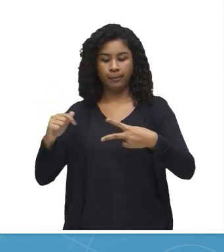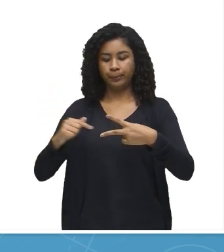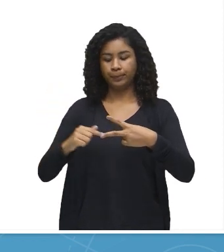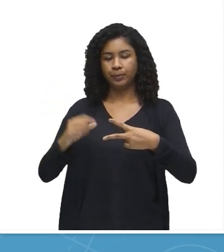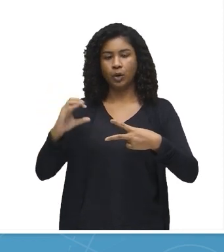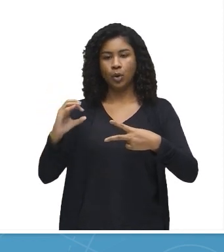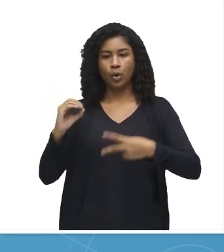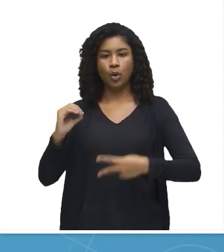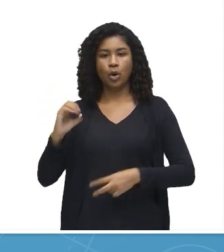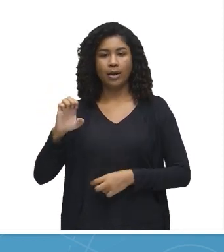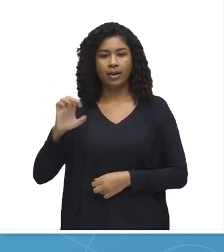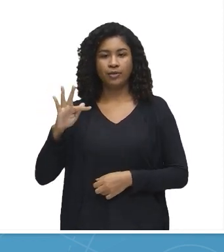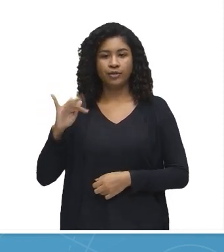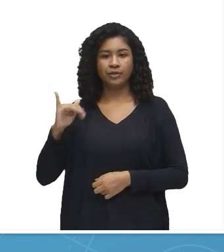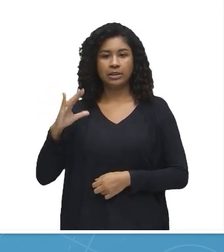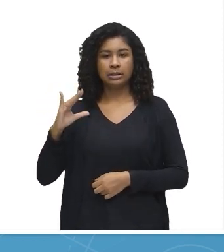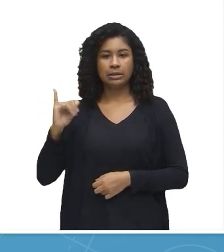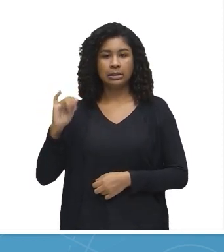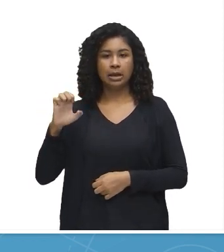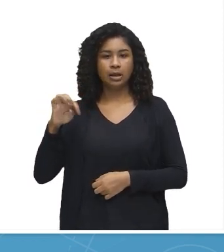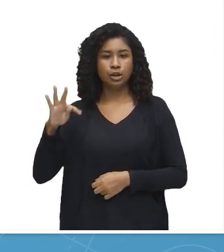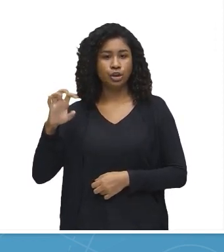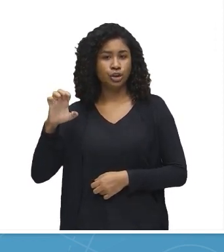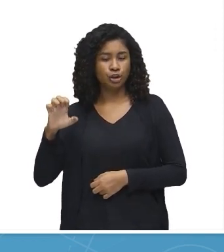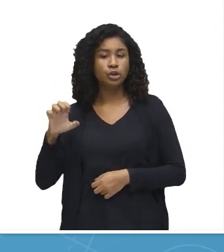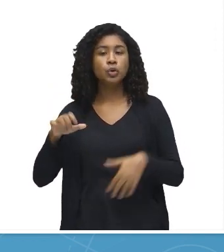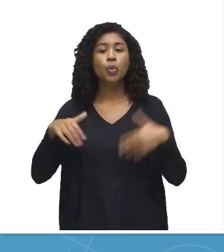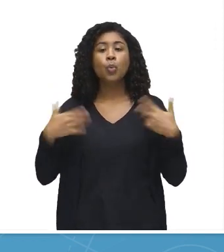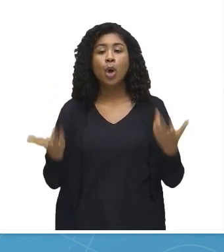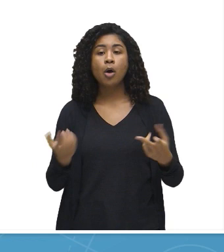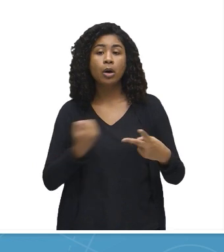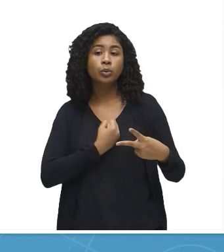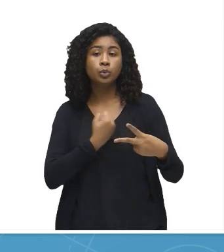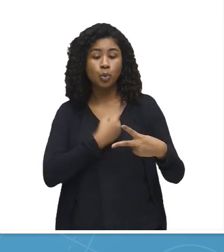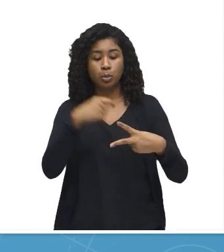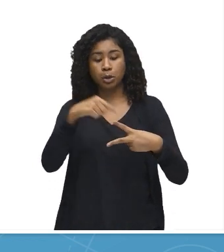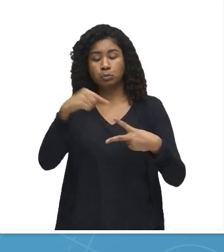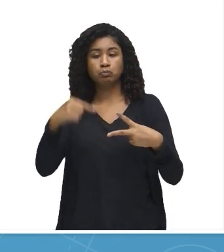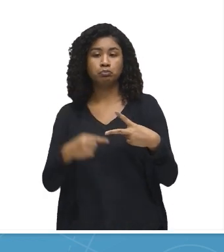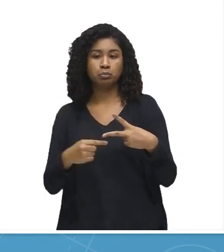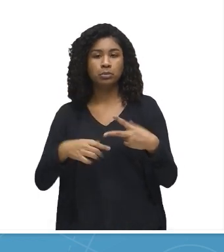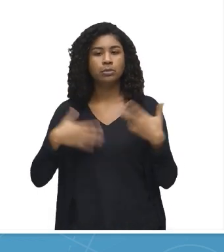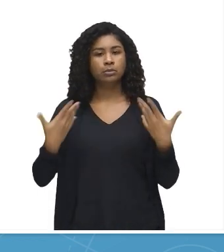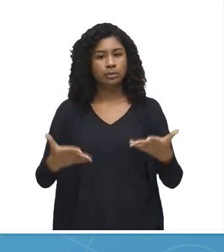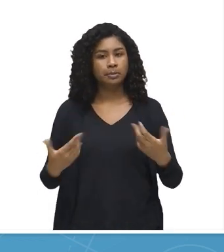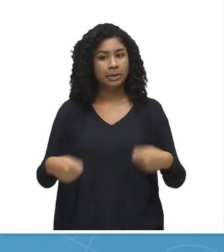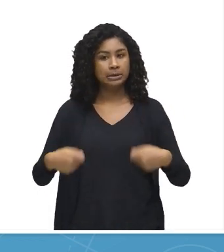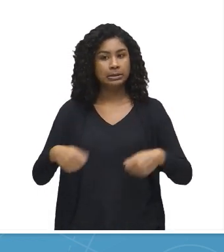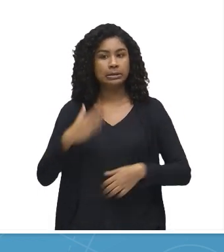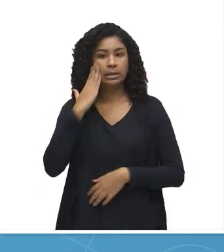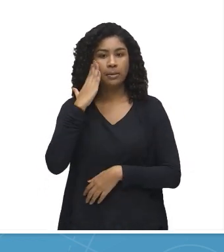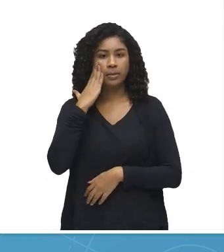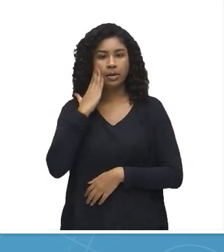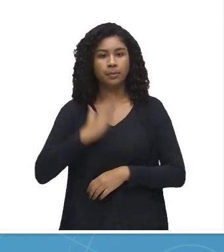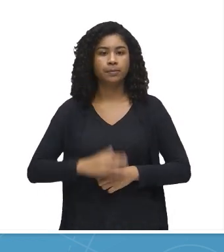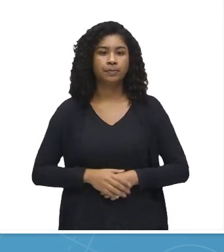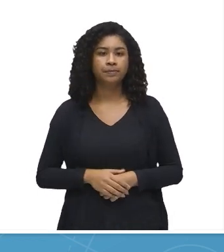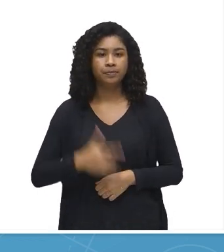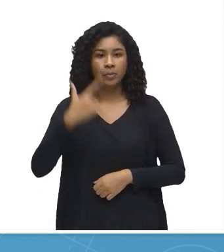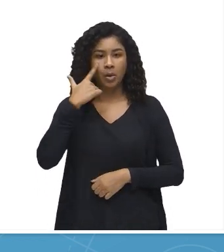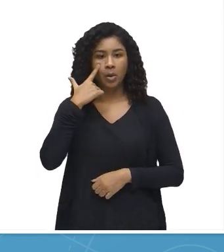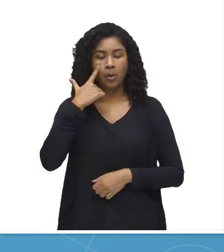conversamos, é esse número aqui, tá, pessoal? Número não, essa letrinha, tá? A incógnita é o valor desconhecido,